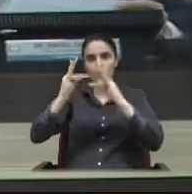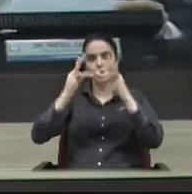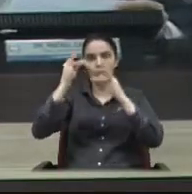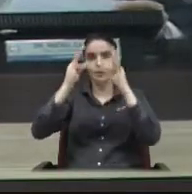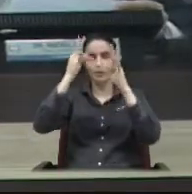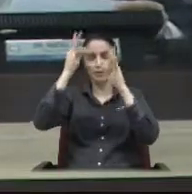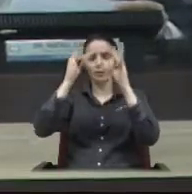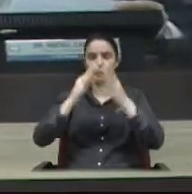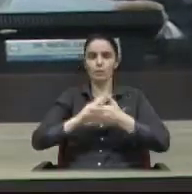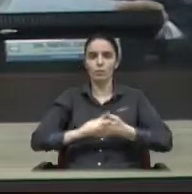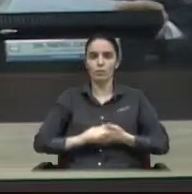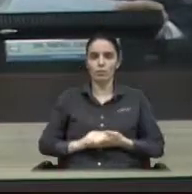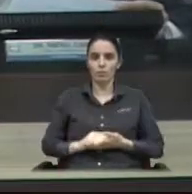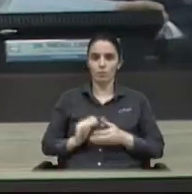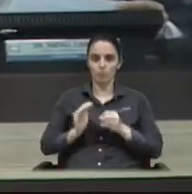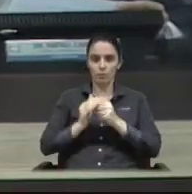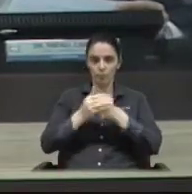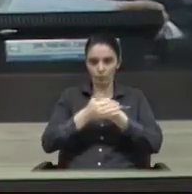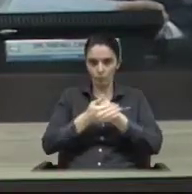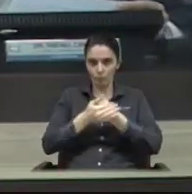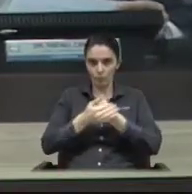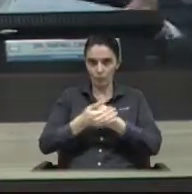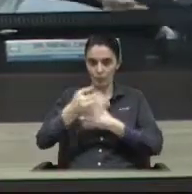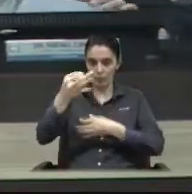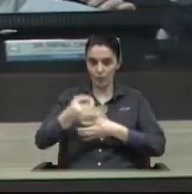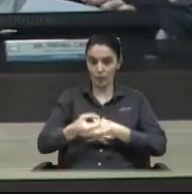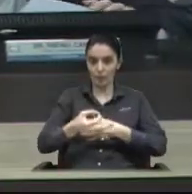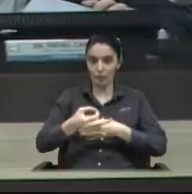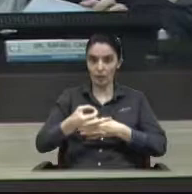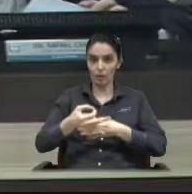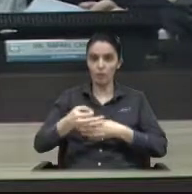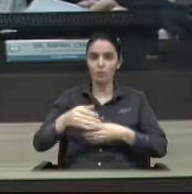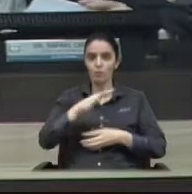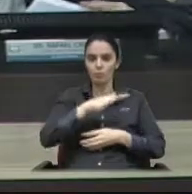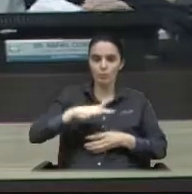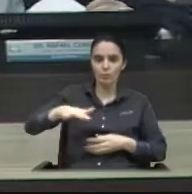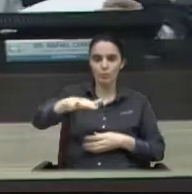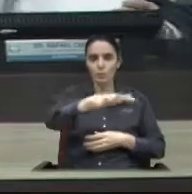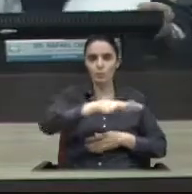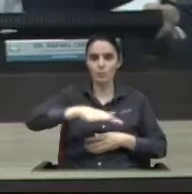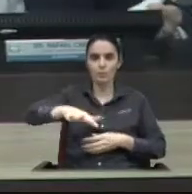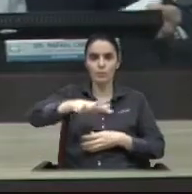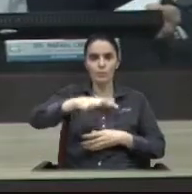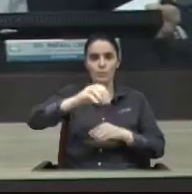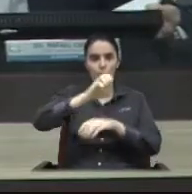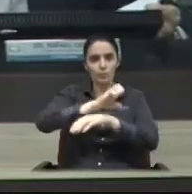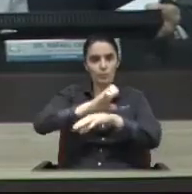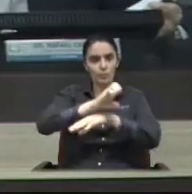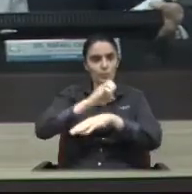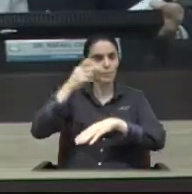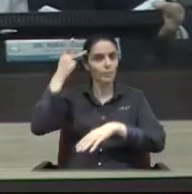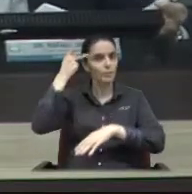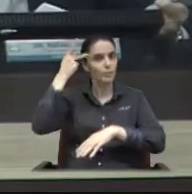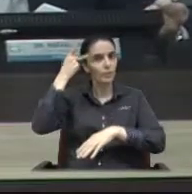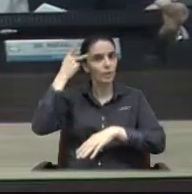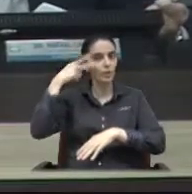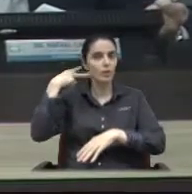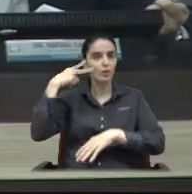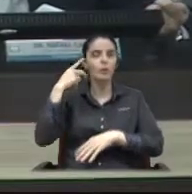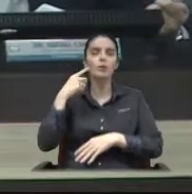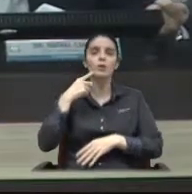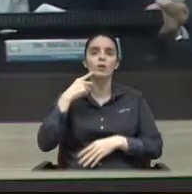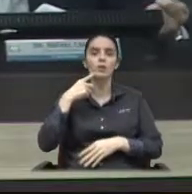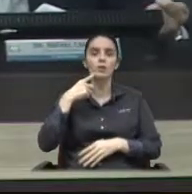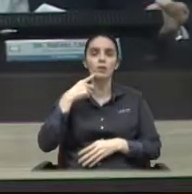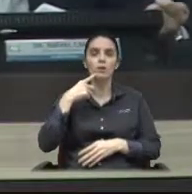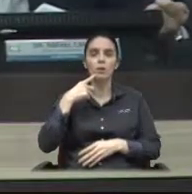e preservação da ordem pública da polícia militar do estado de são paulo vereador cleyton silva